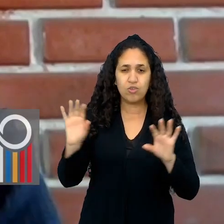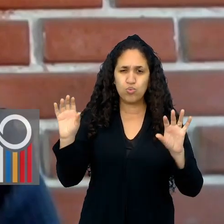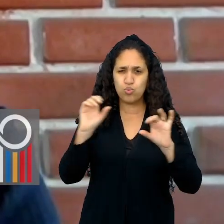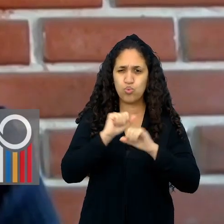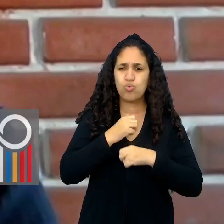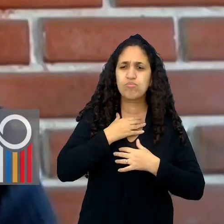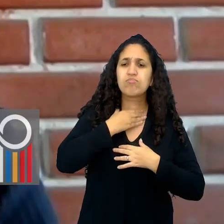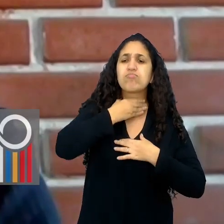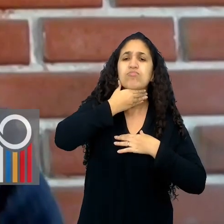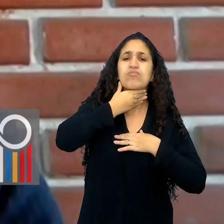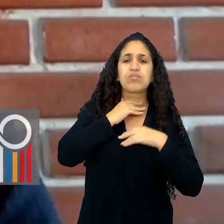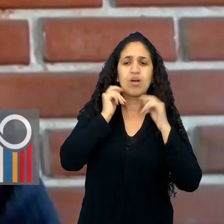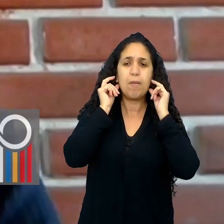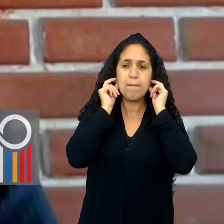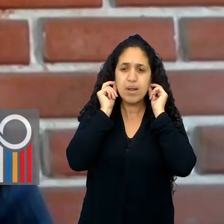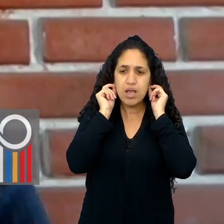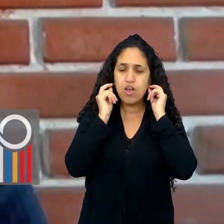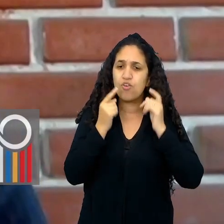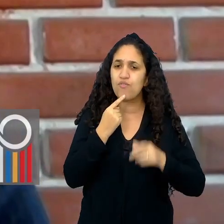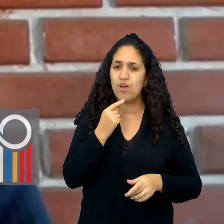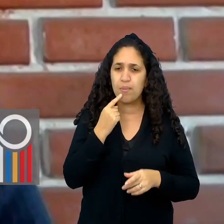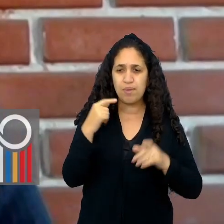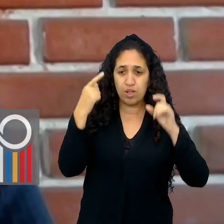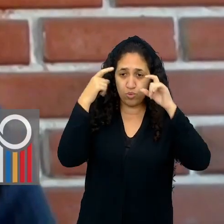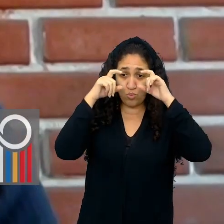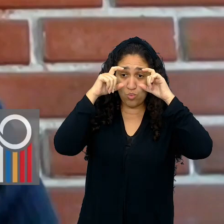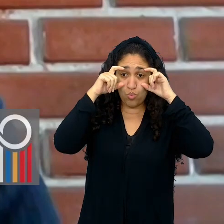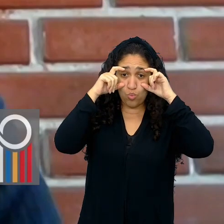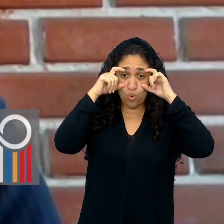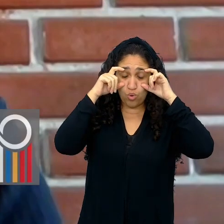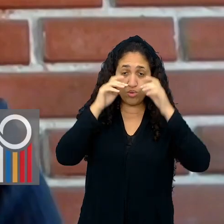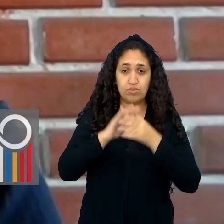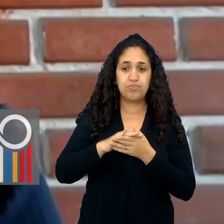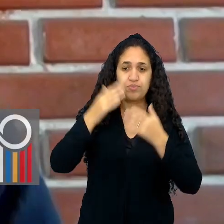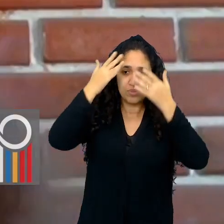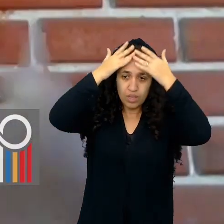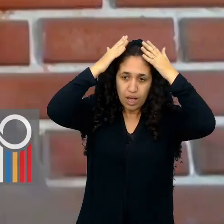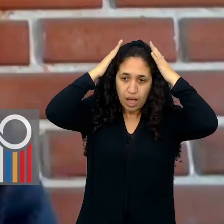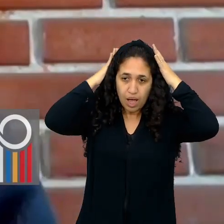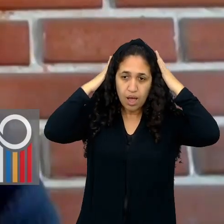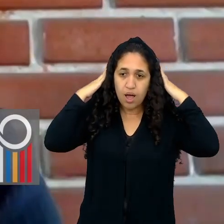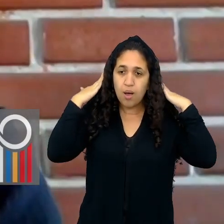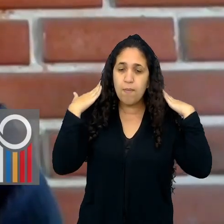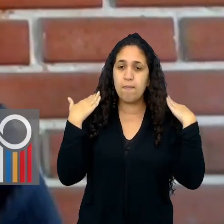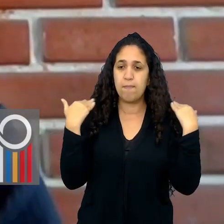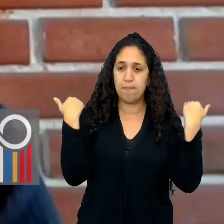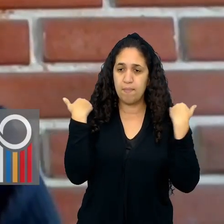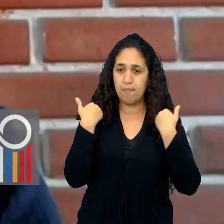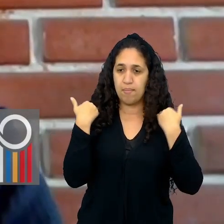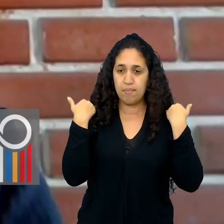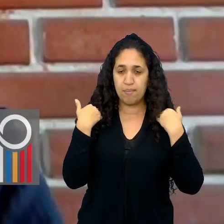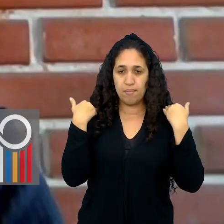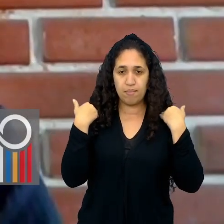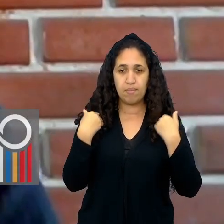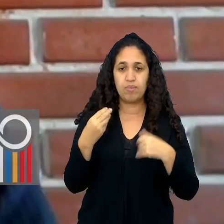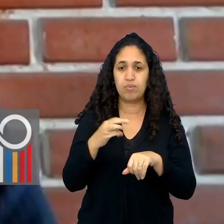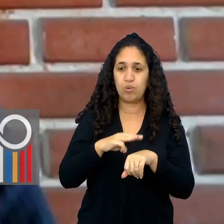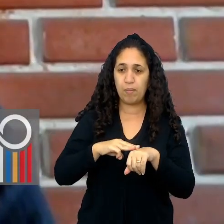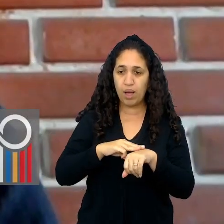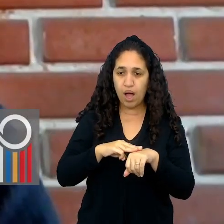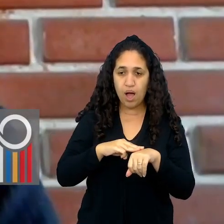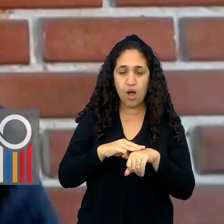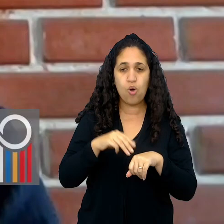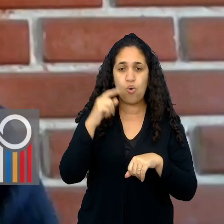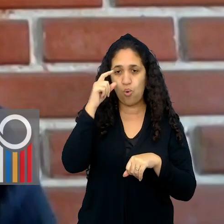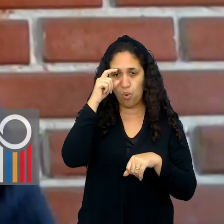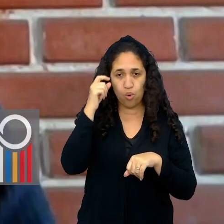gola alta, brincos vermelhos, uso óculos, tenho cabelos castanhos à altura dos ombros, olhos